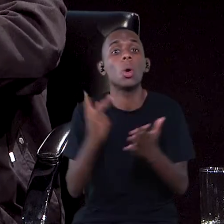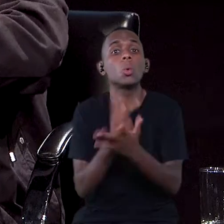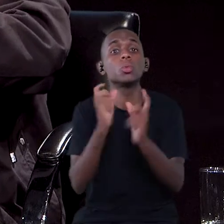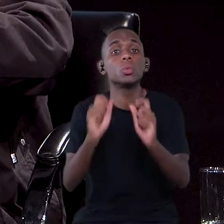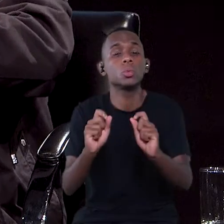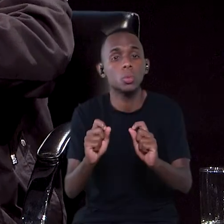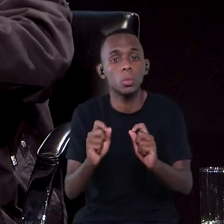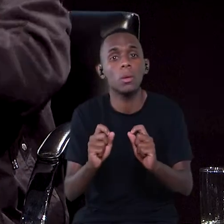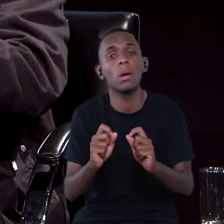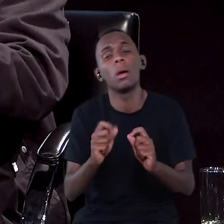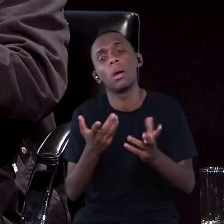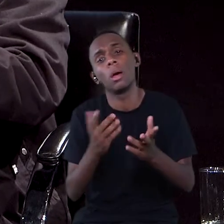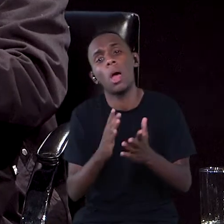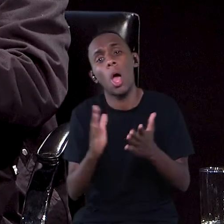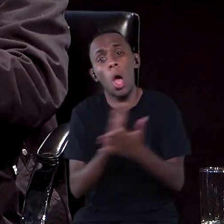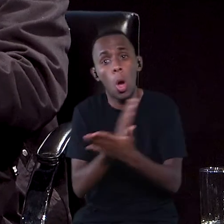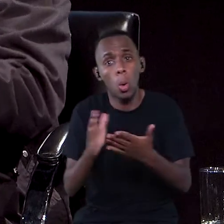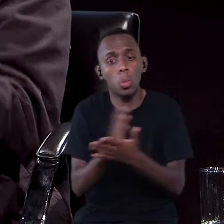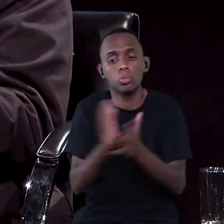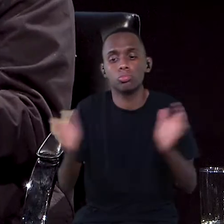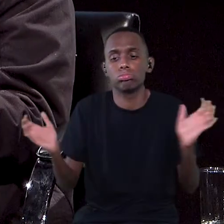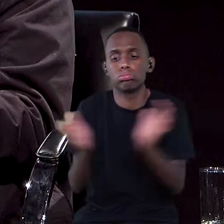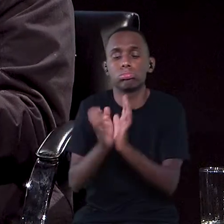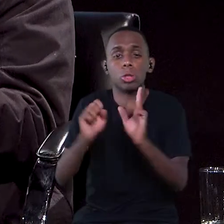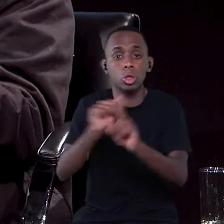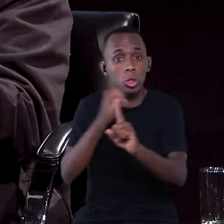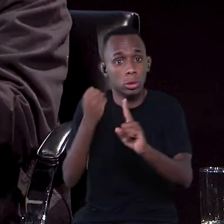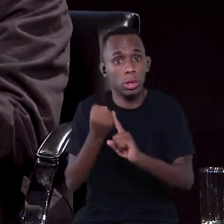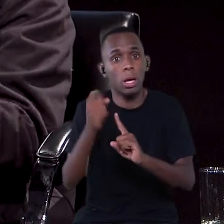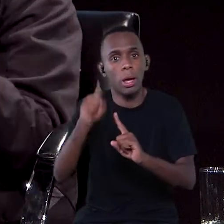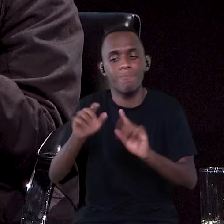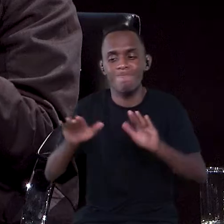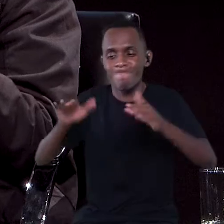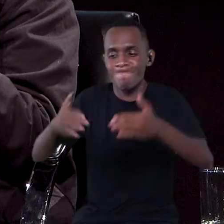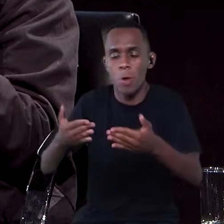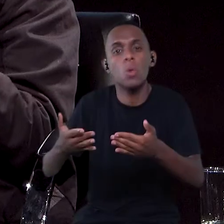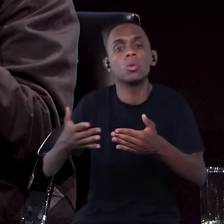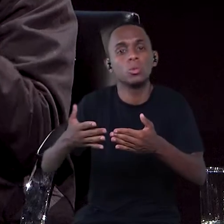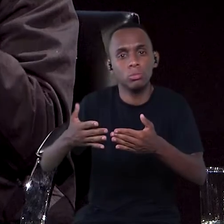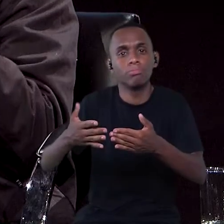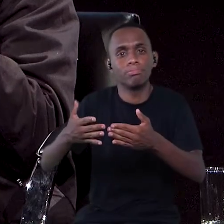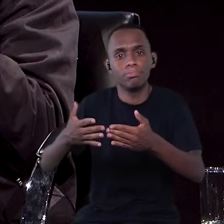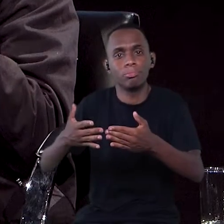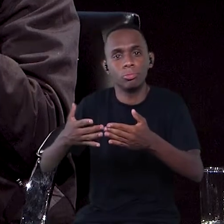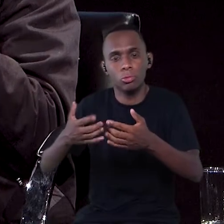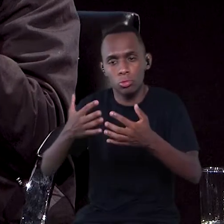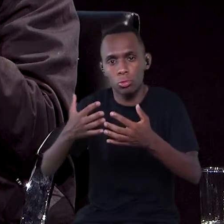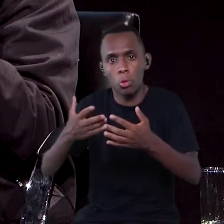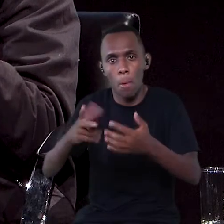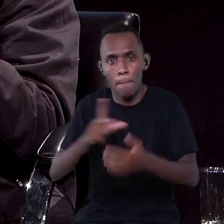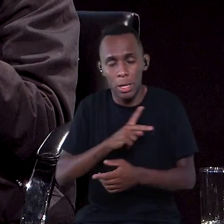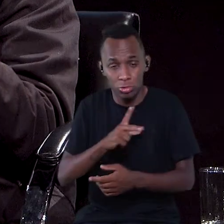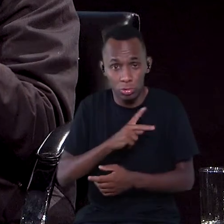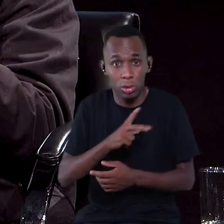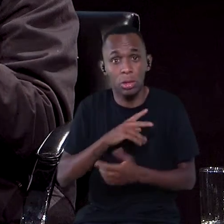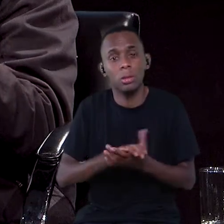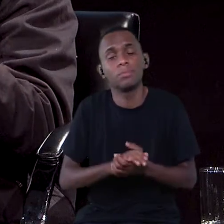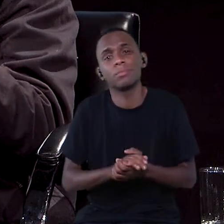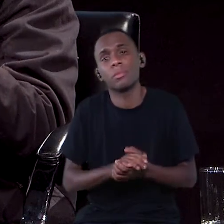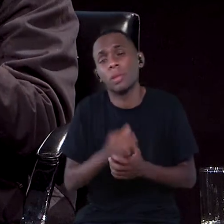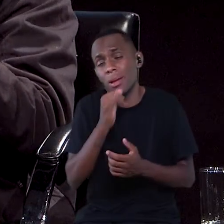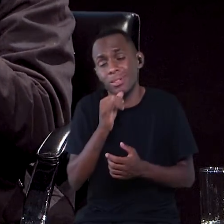implica, em função de determinados grupos sociais, visões muito particulares. Penso, por exemplo, na chamada situação